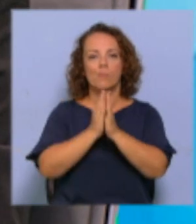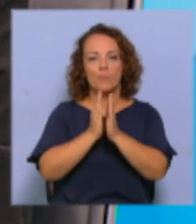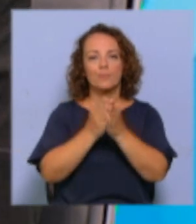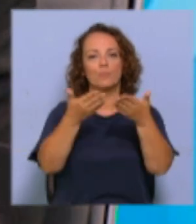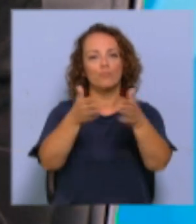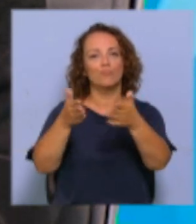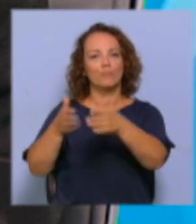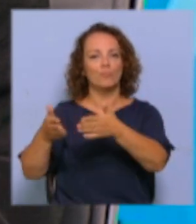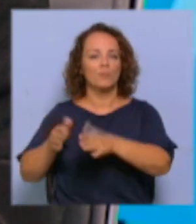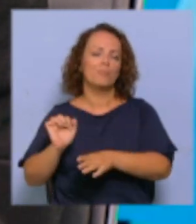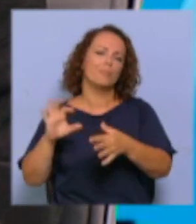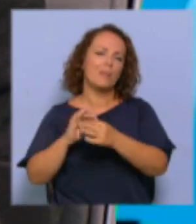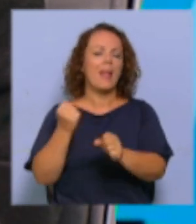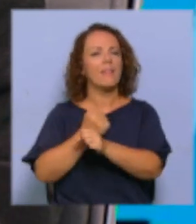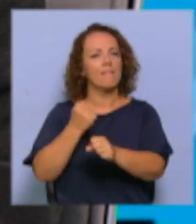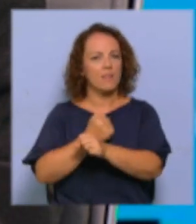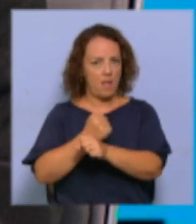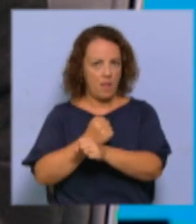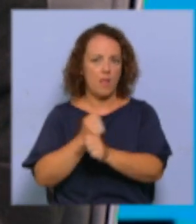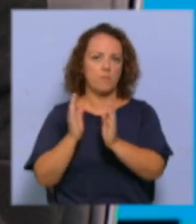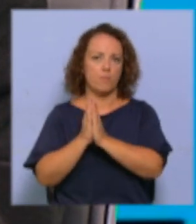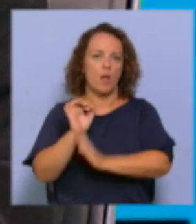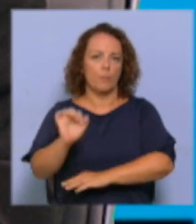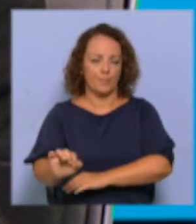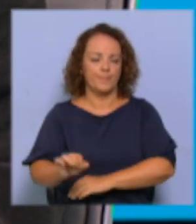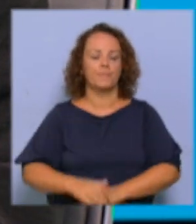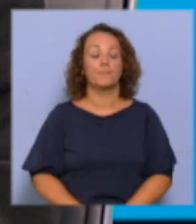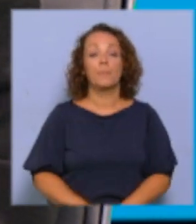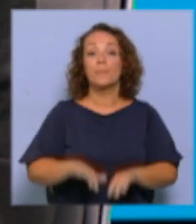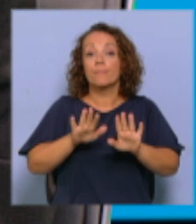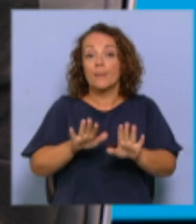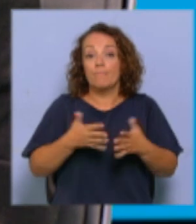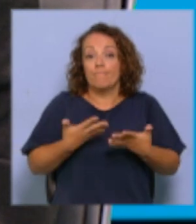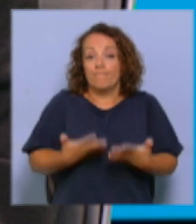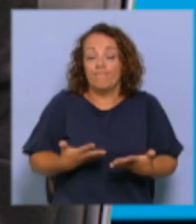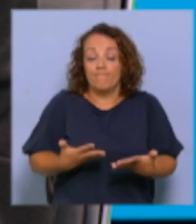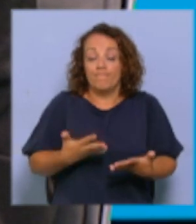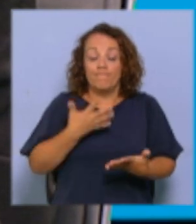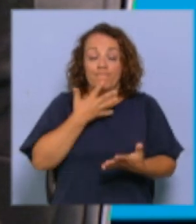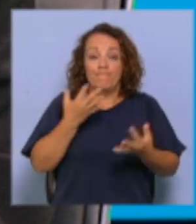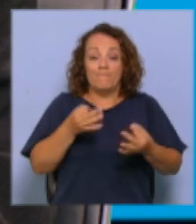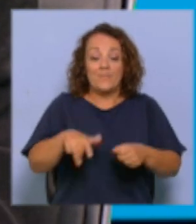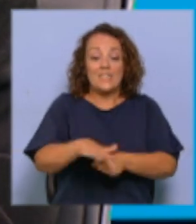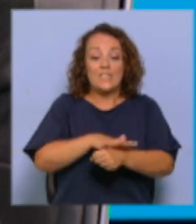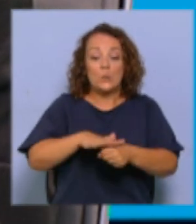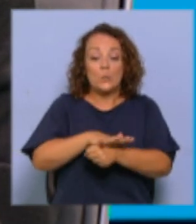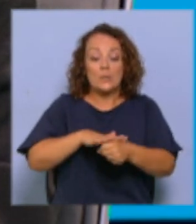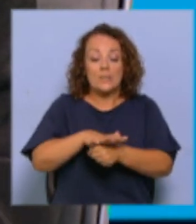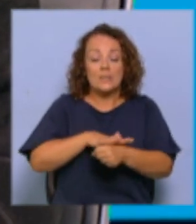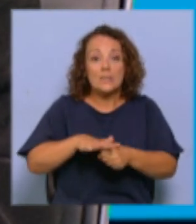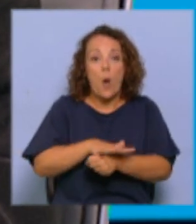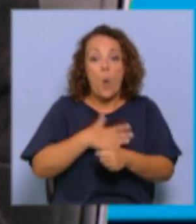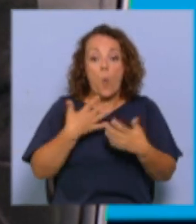comunidades. Claro que nós estamos em circunstâncias, eu diria, são